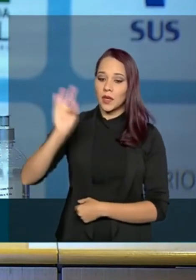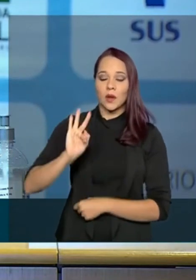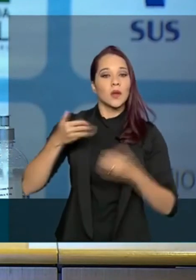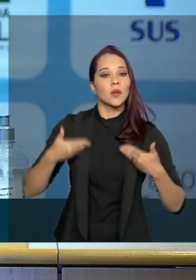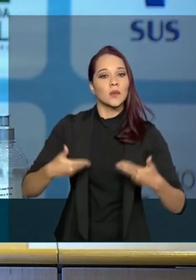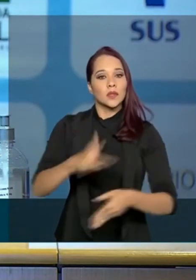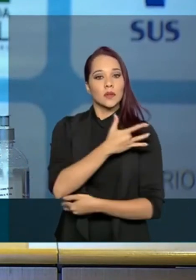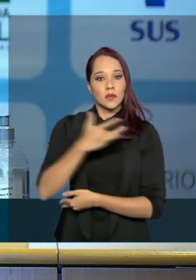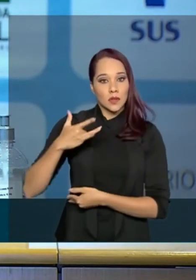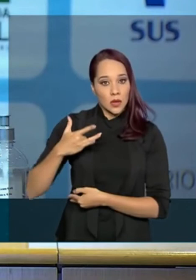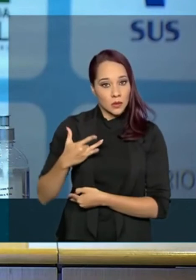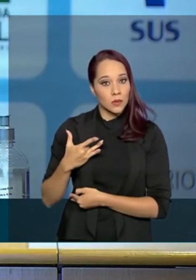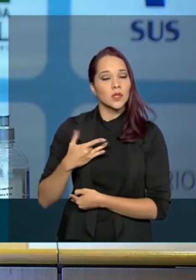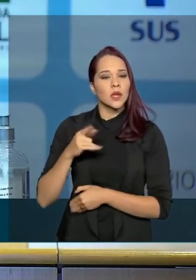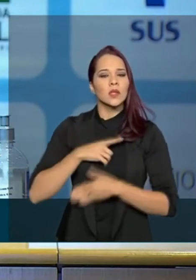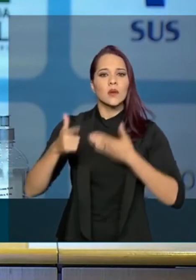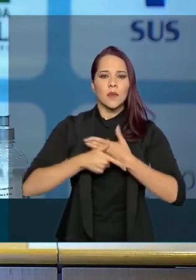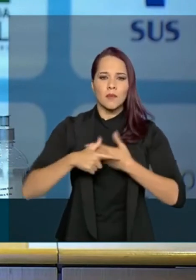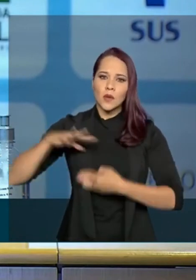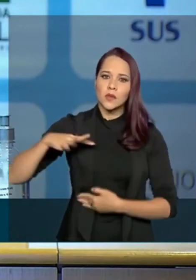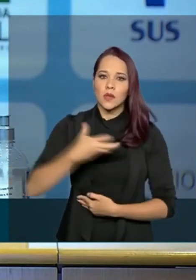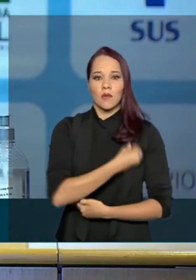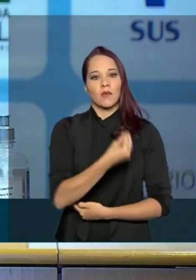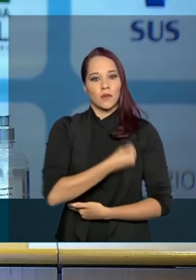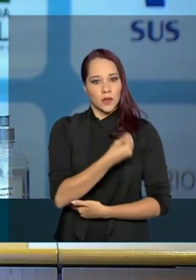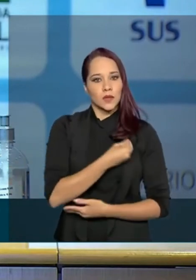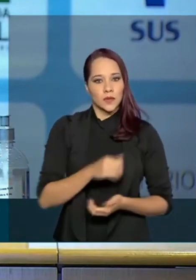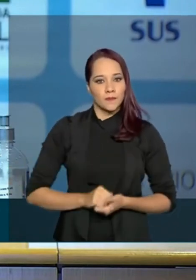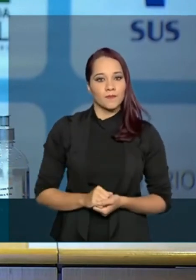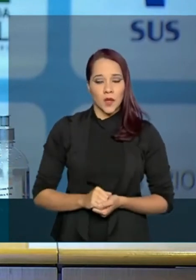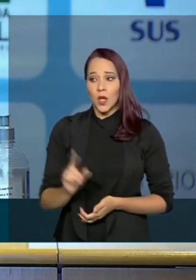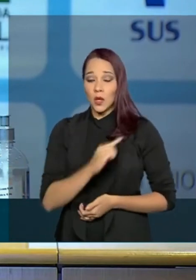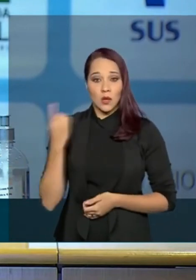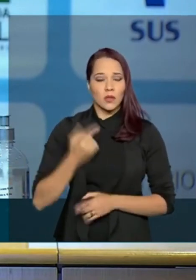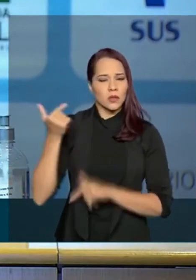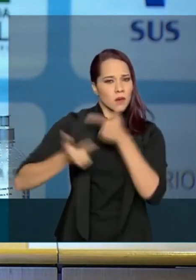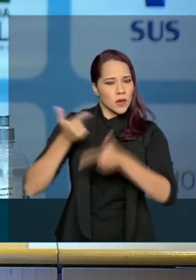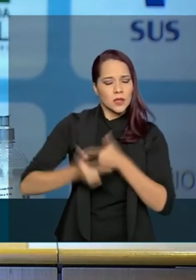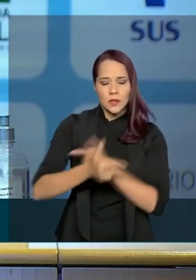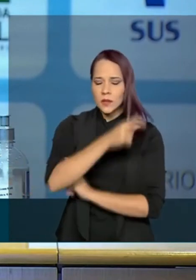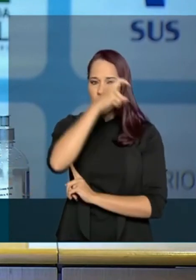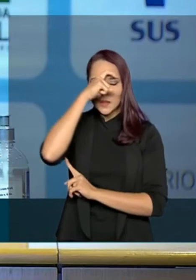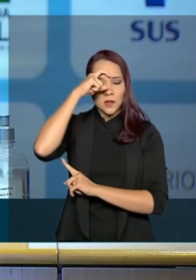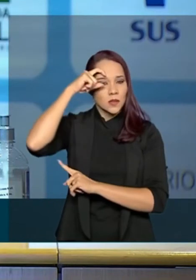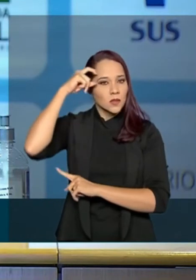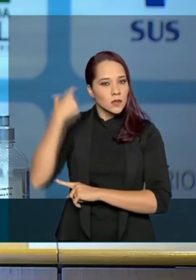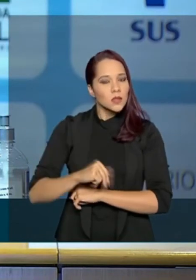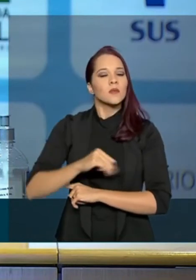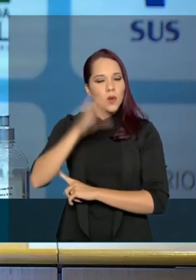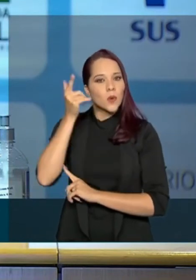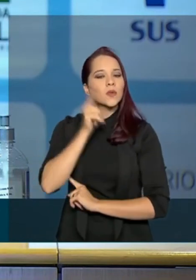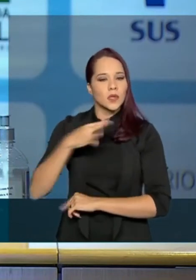Ministério da Saúde têm o papel de salvar vidas e estamos trabalhando incansavelmente para